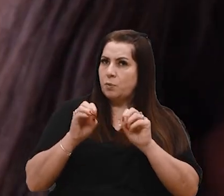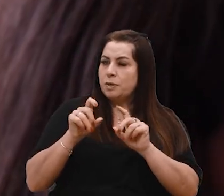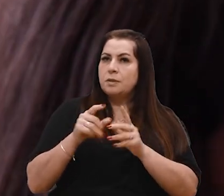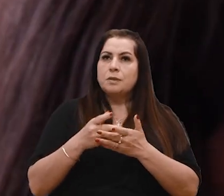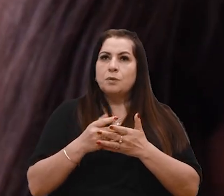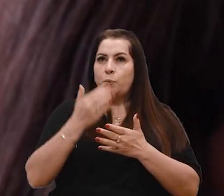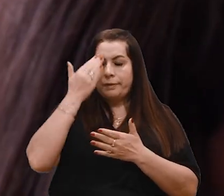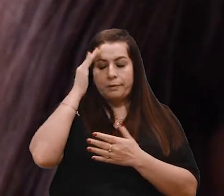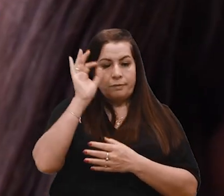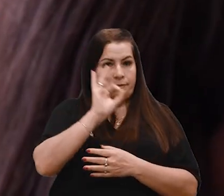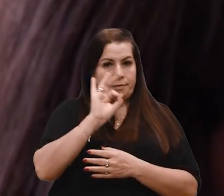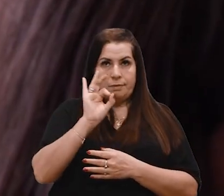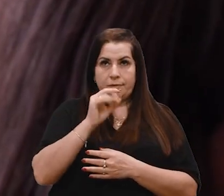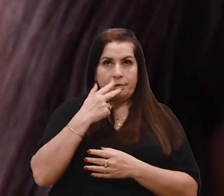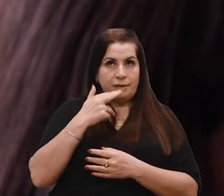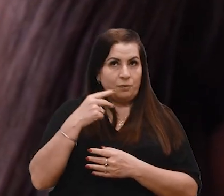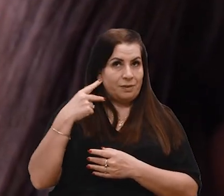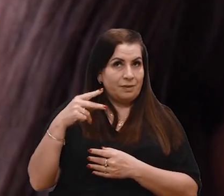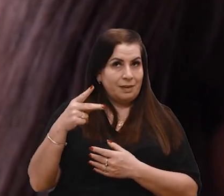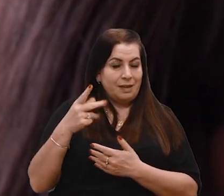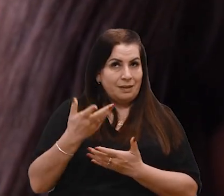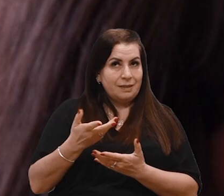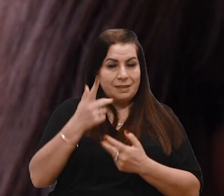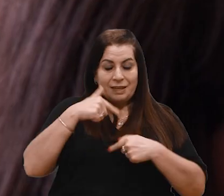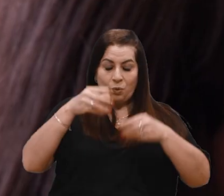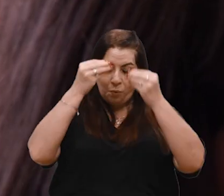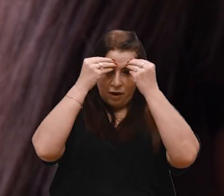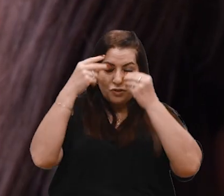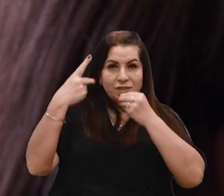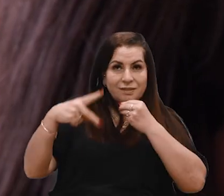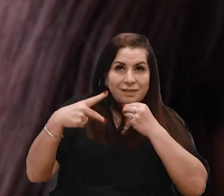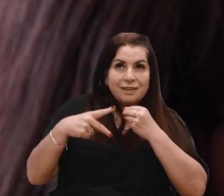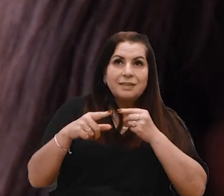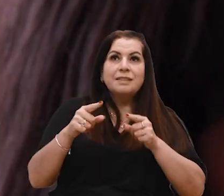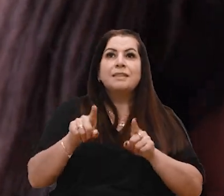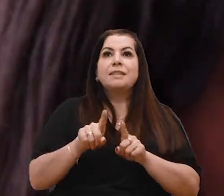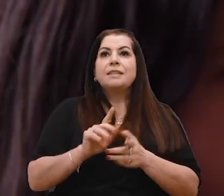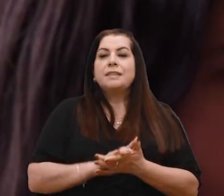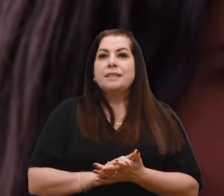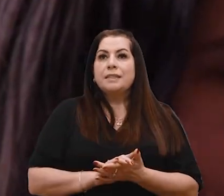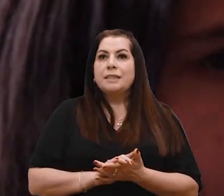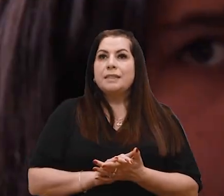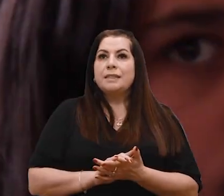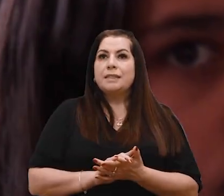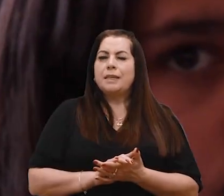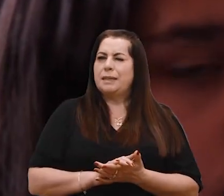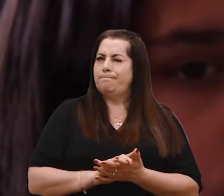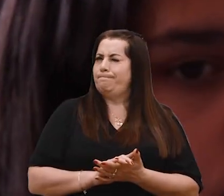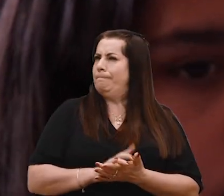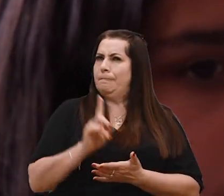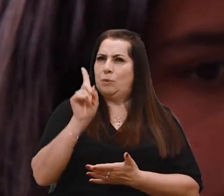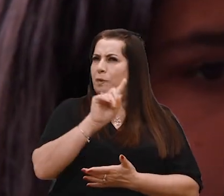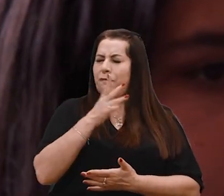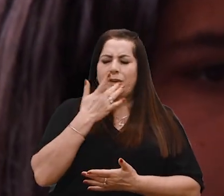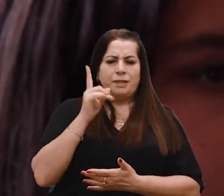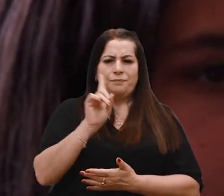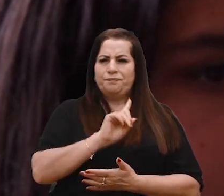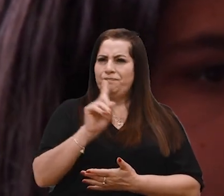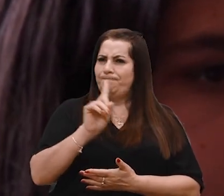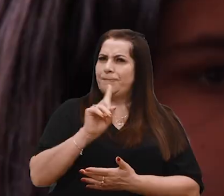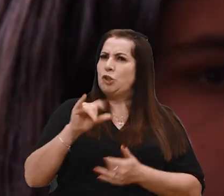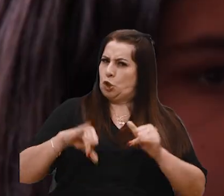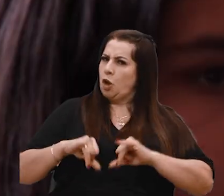complicada e eu não entendo nada da linguagem deles e eles têm que... É